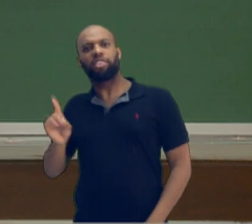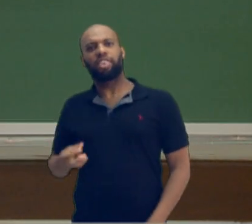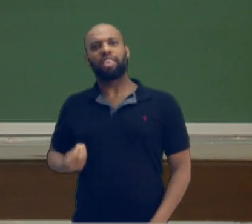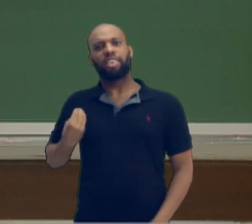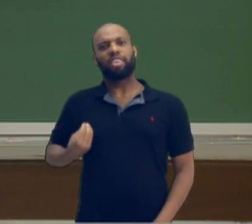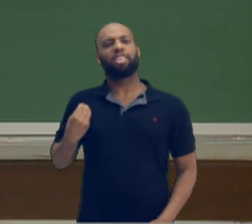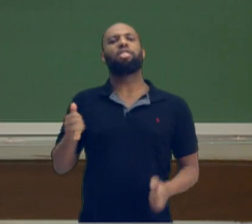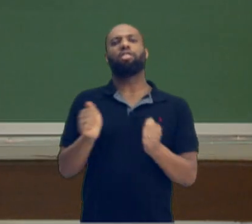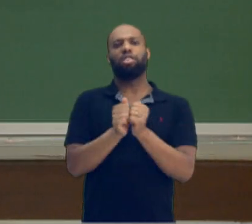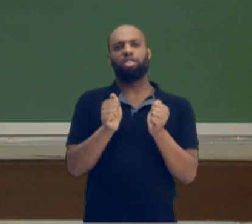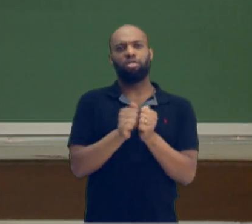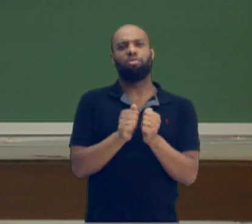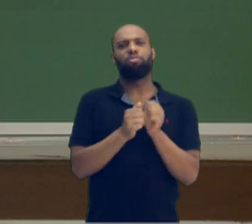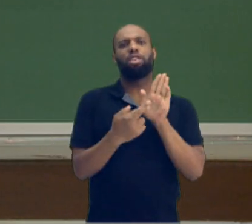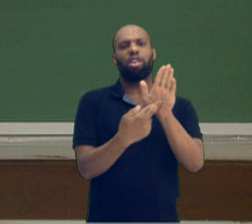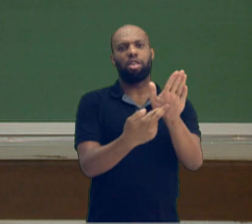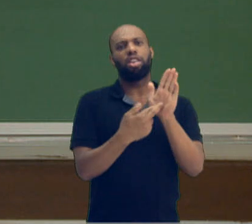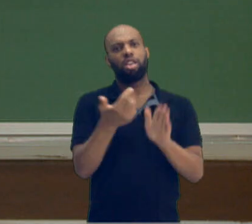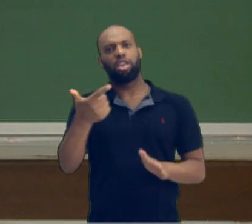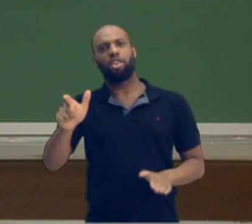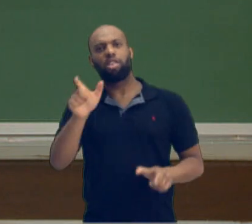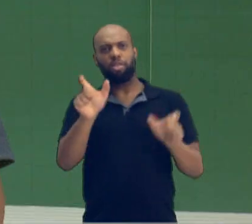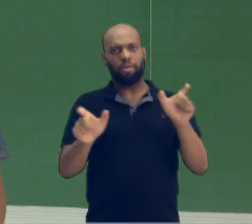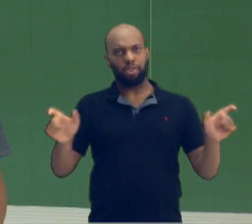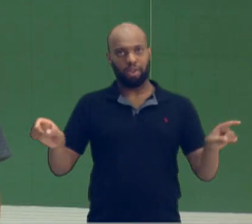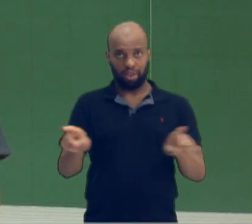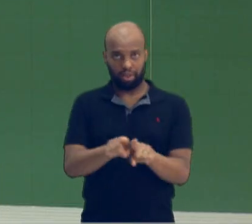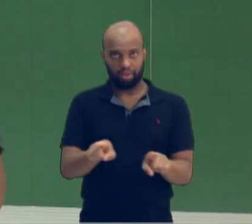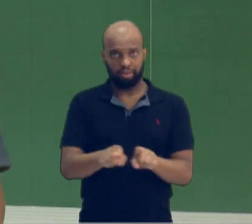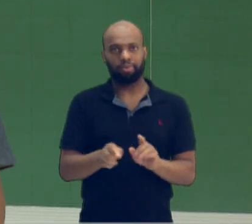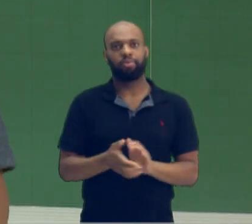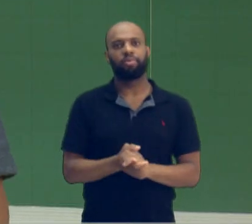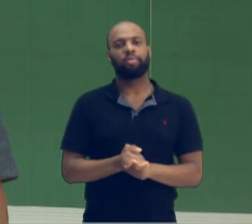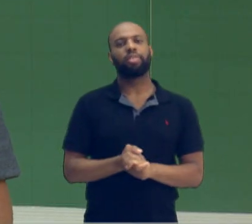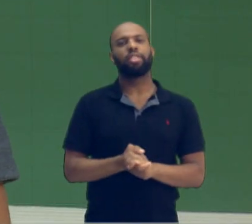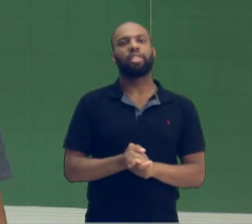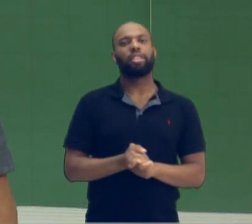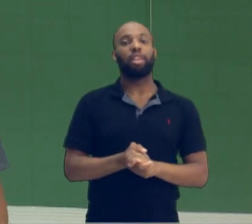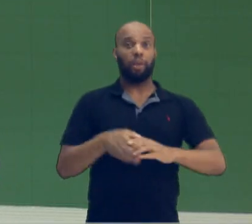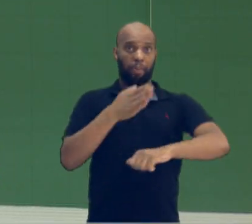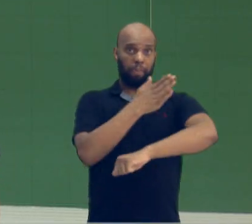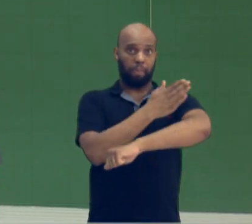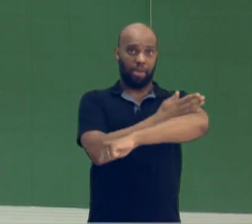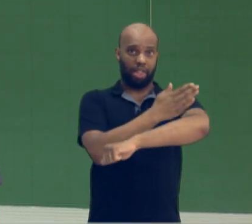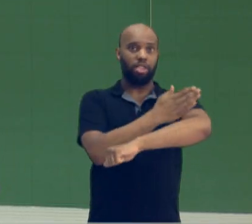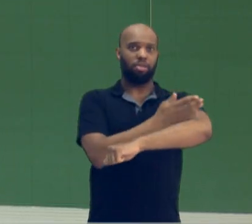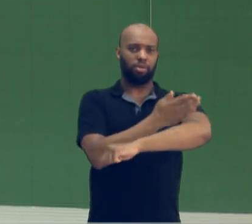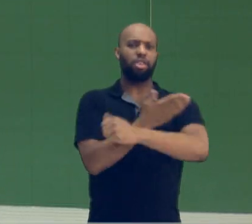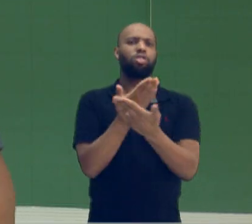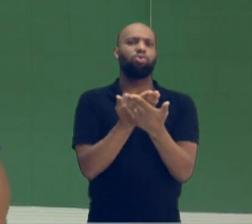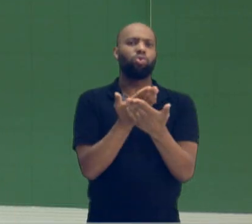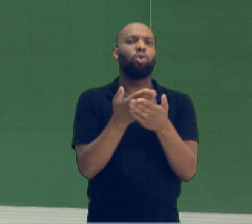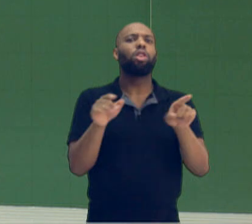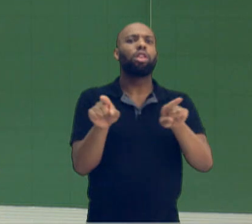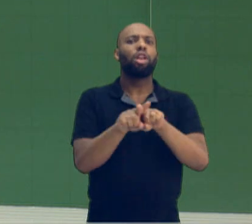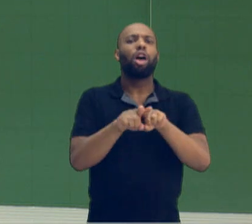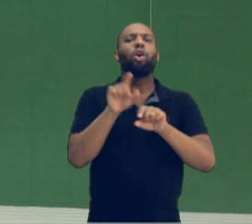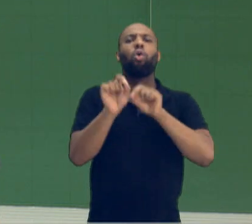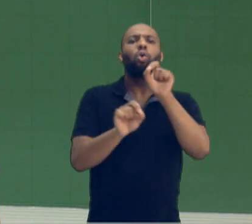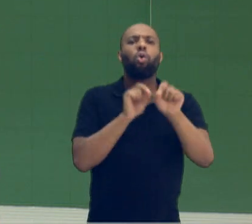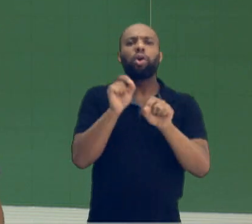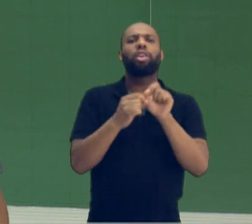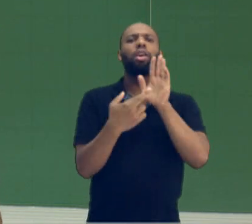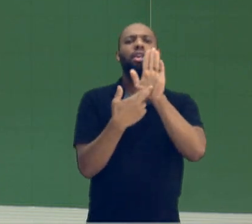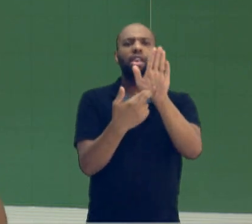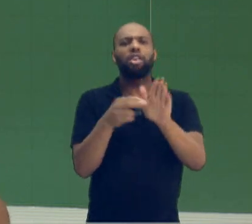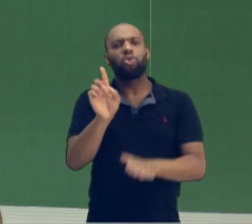sendo representado junto com as demais pessoas, tá? Na Idade Média, a gente viu, né, as representações dos deuses,